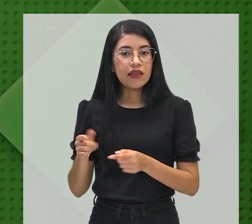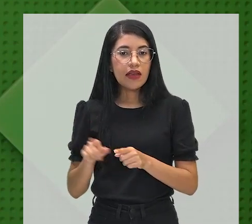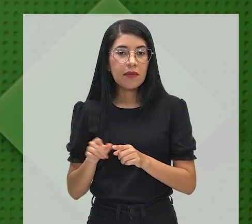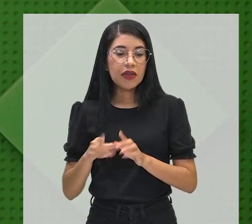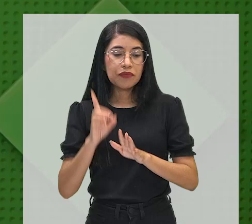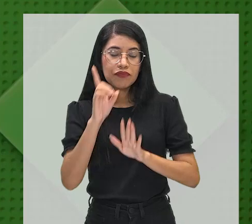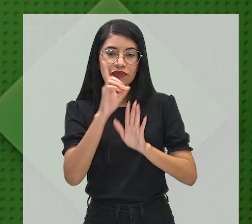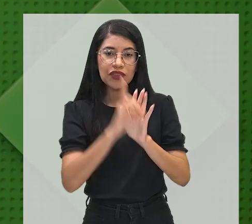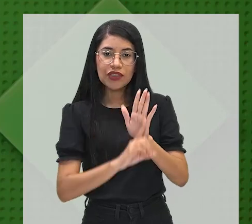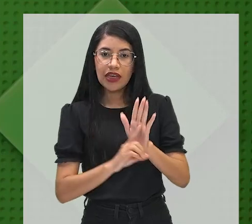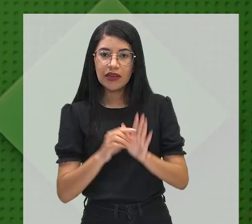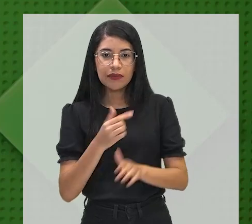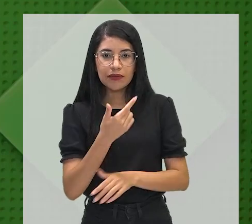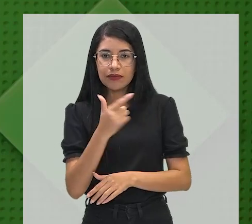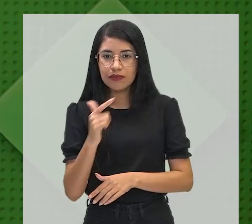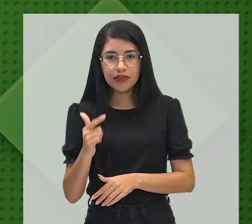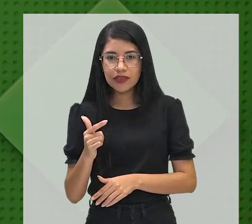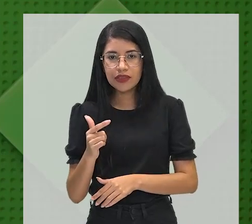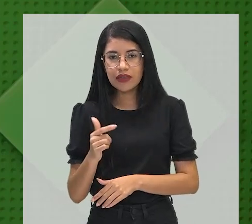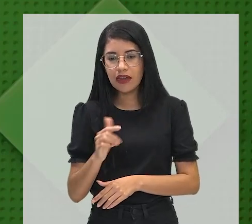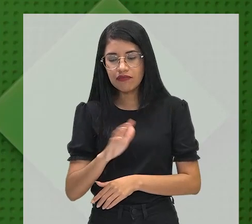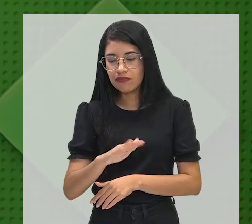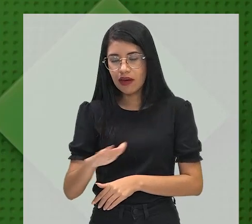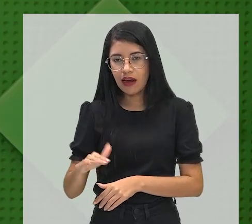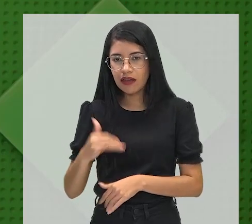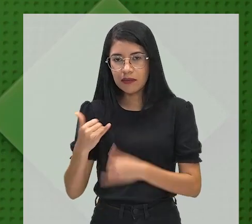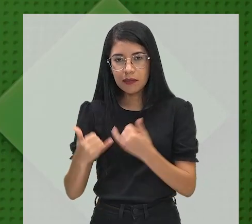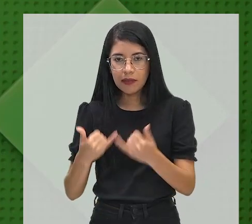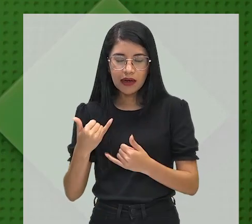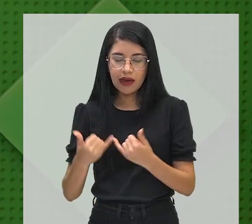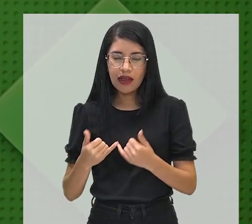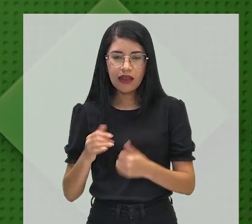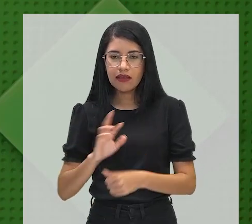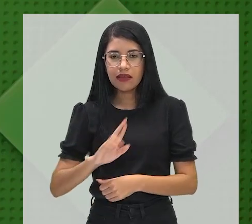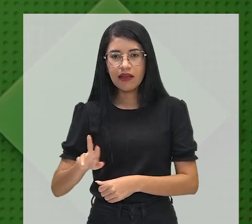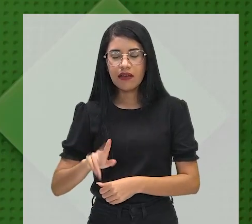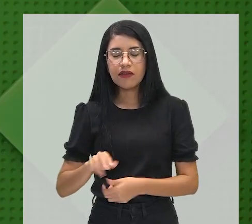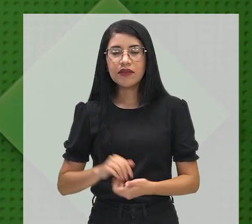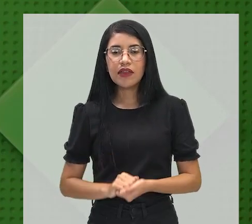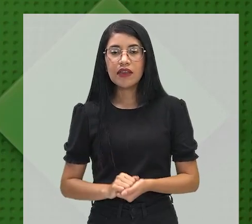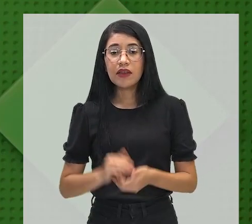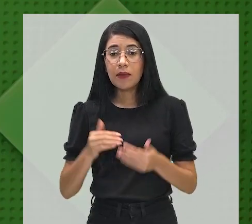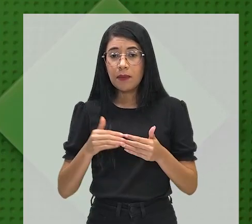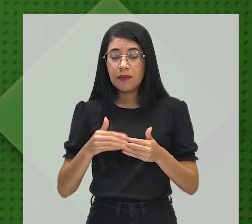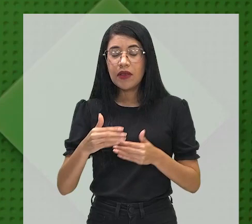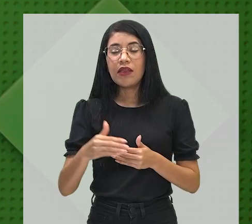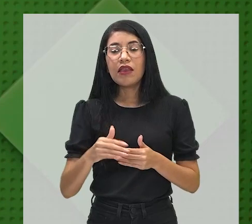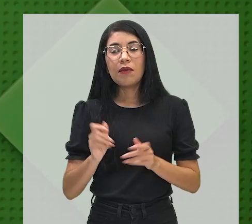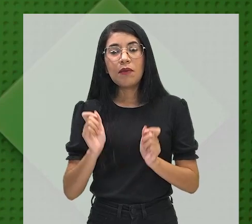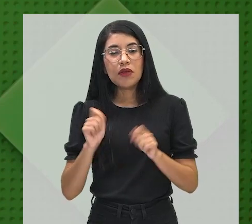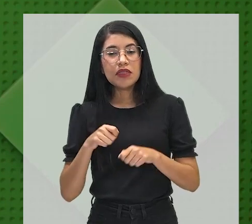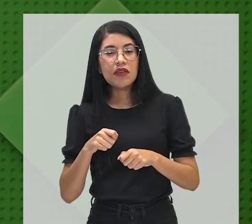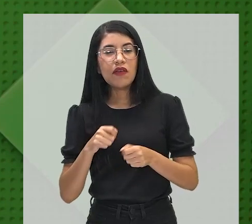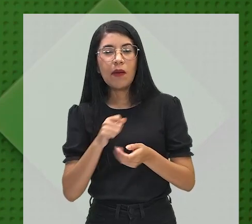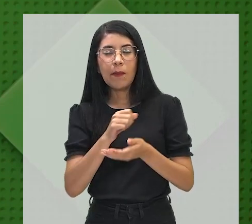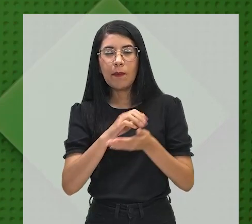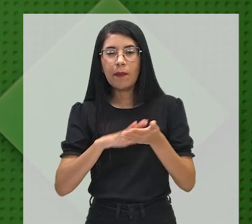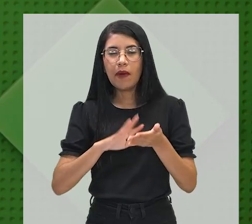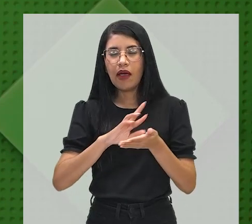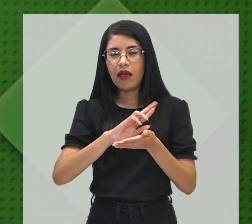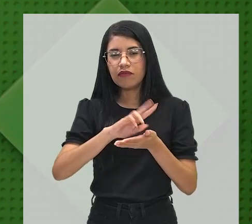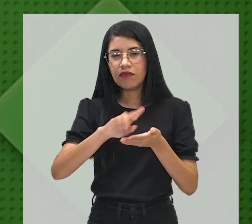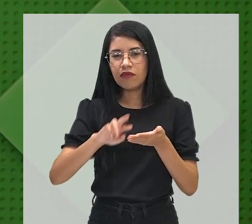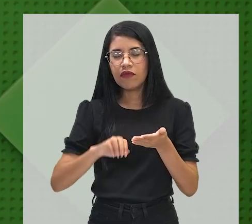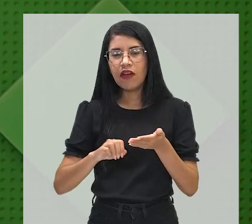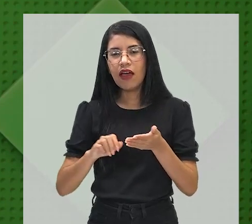nem tinham mesmo o direito, né, de serem crianças. A partir do momento que já conseguiam ali fazer algumas atividades, né,